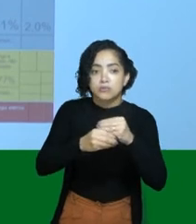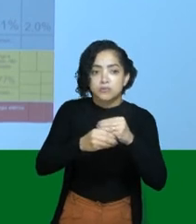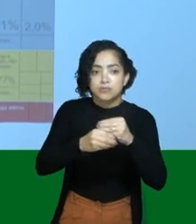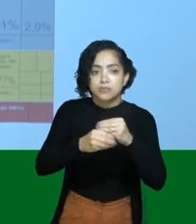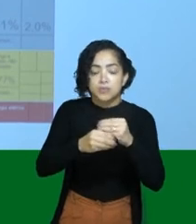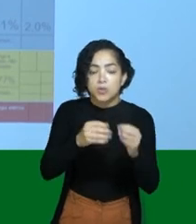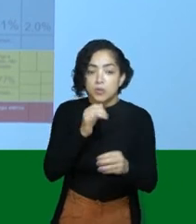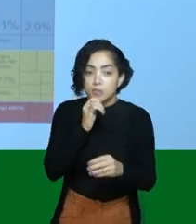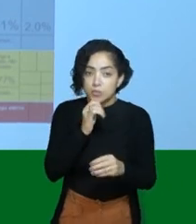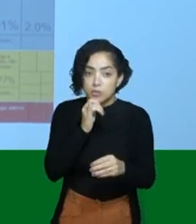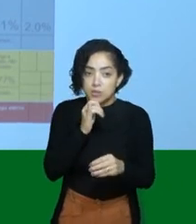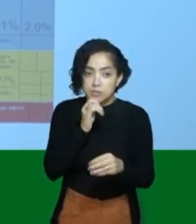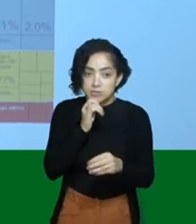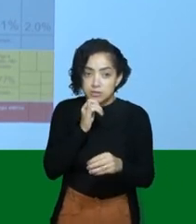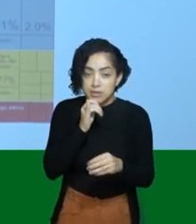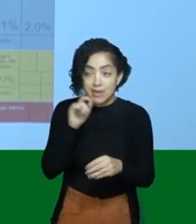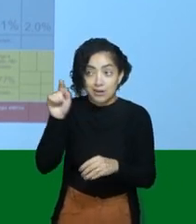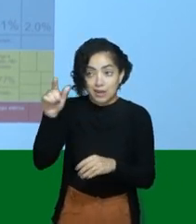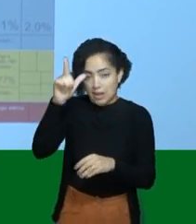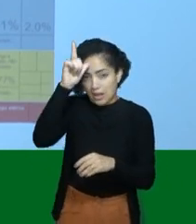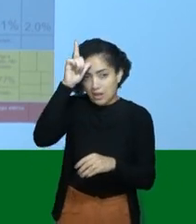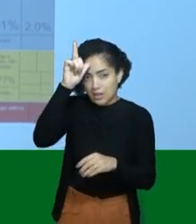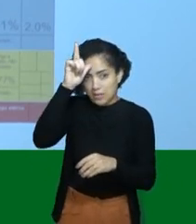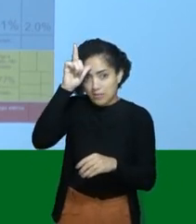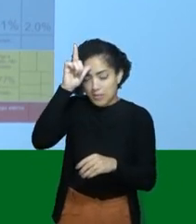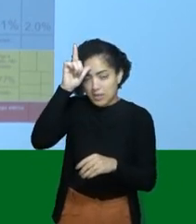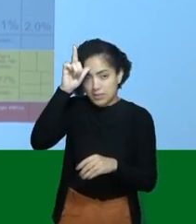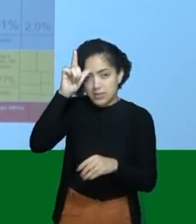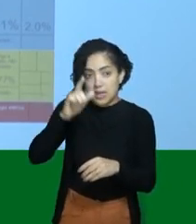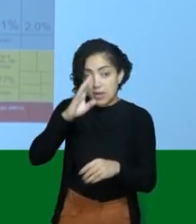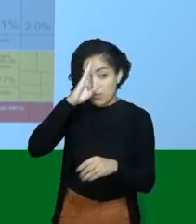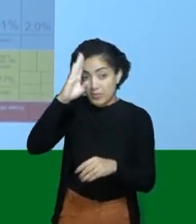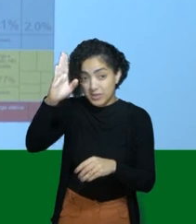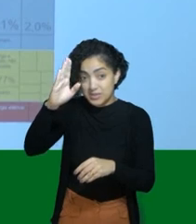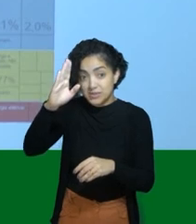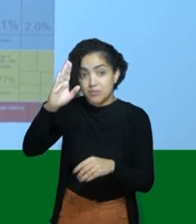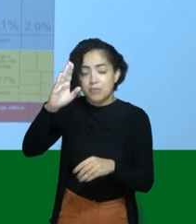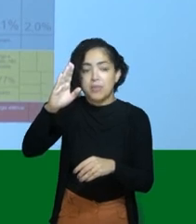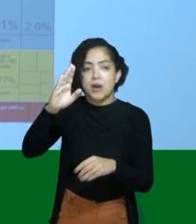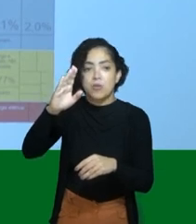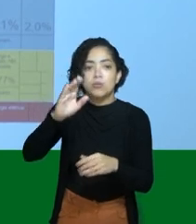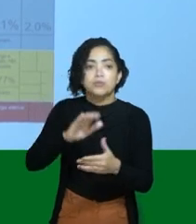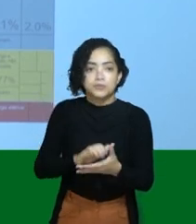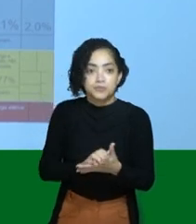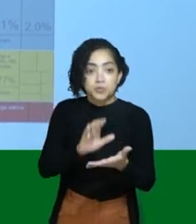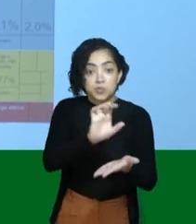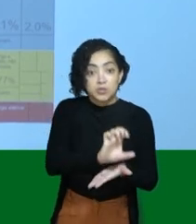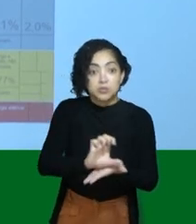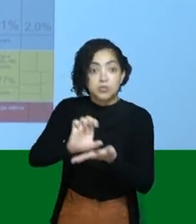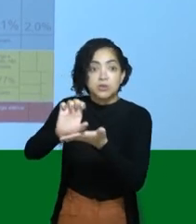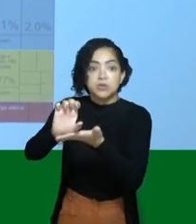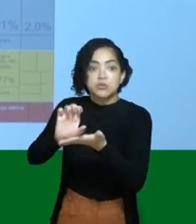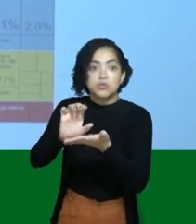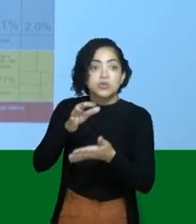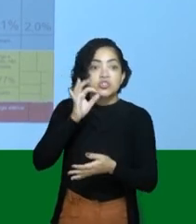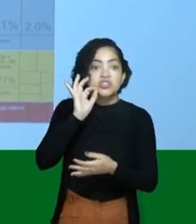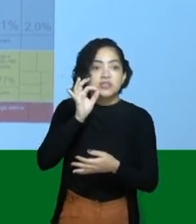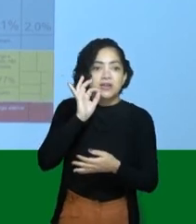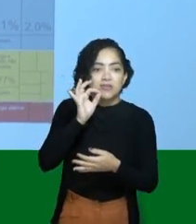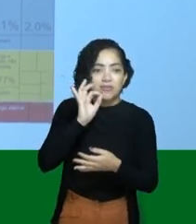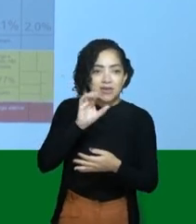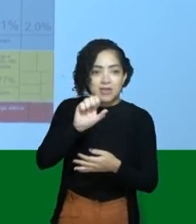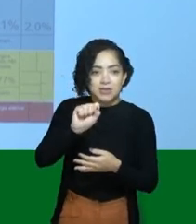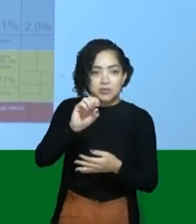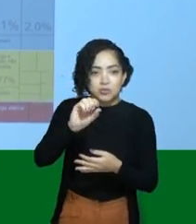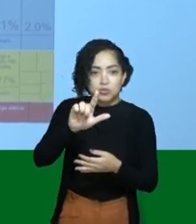menos área. Por exemplo, a Alemanha é o principal exportador de Nescafé, café solúvel, sem